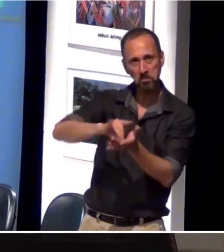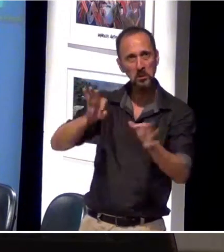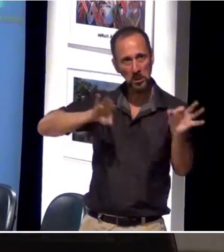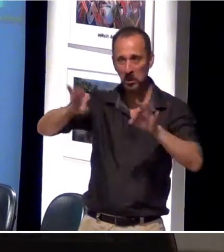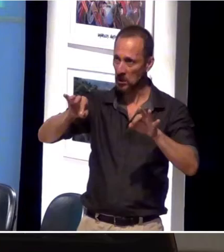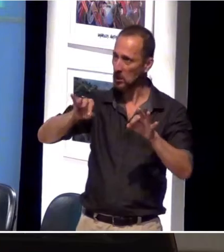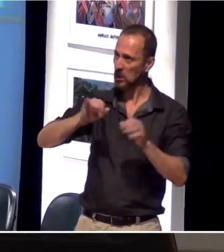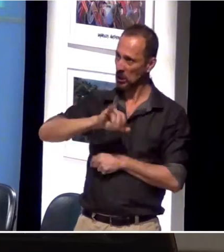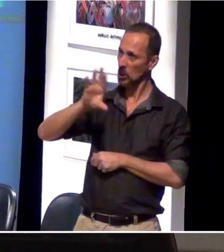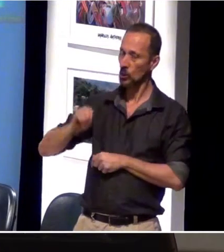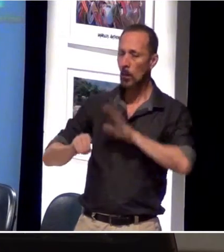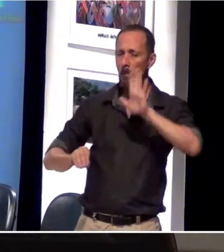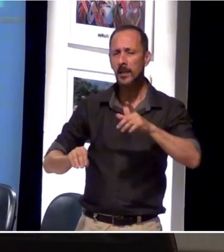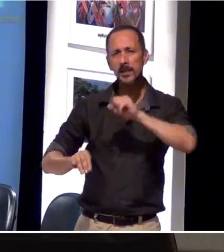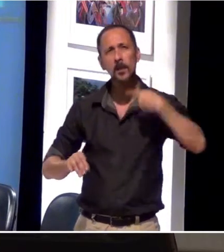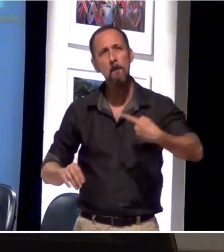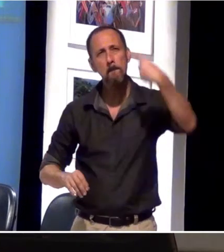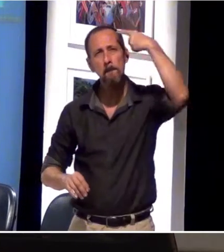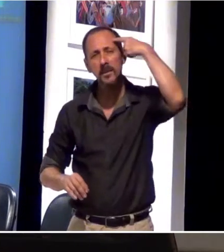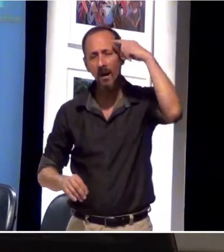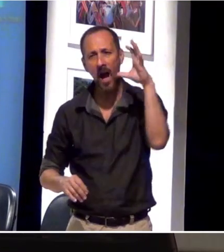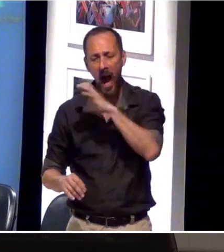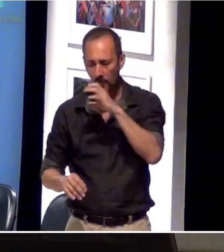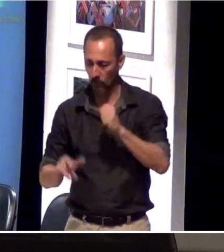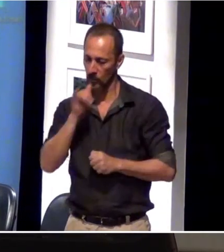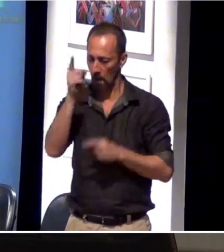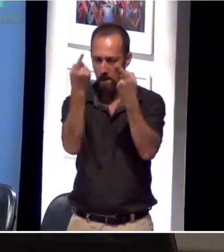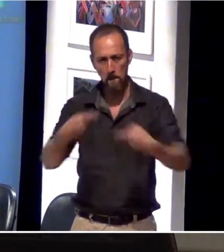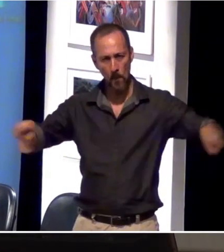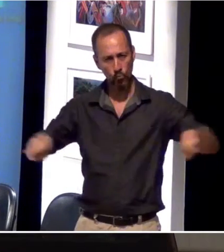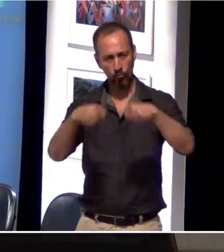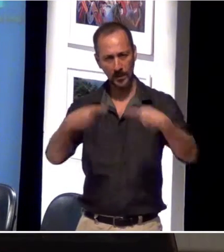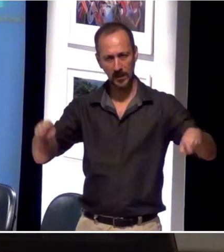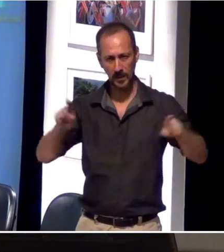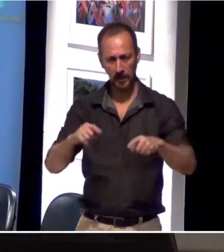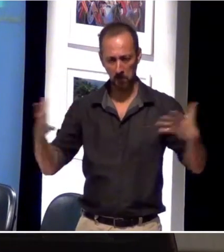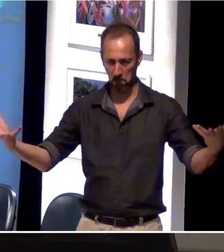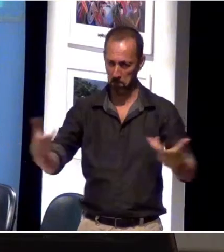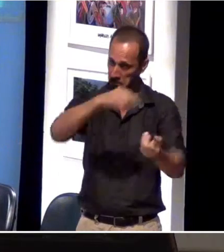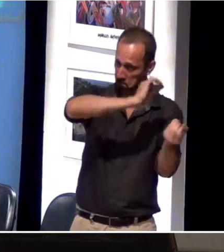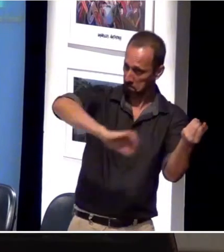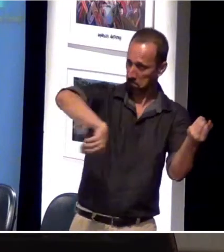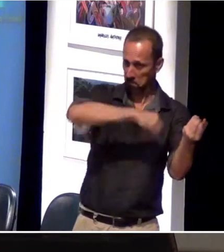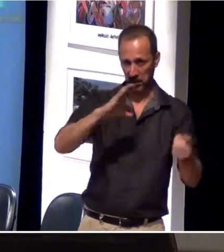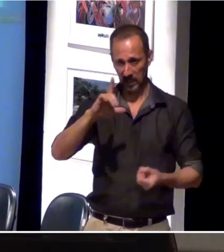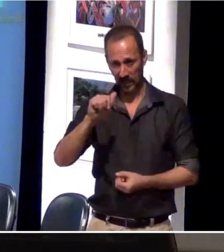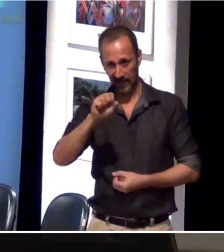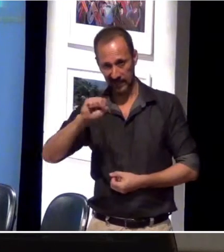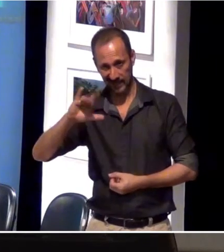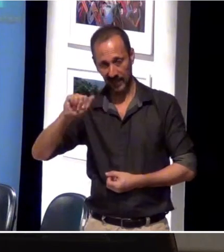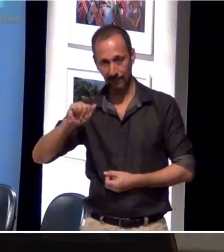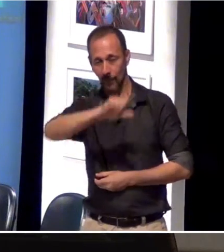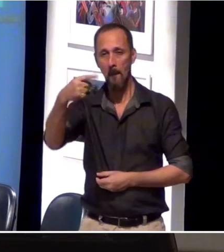a gente for pensar rapidamente o que é uma música clássica, todo mundo vai pensar automaticamente numa música